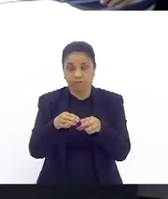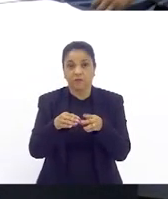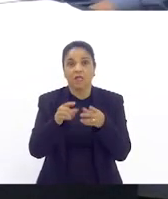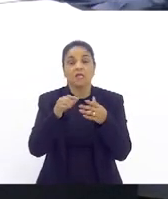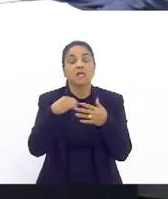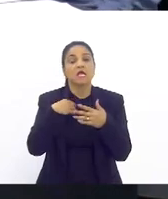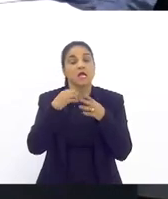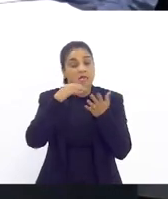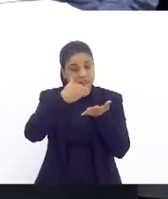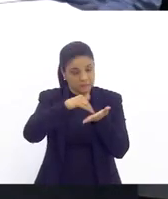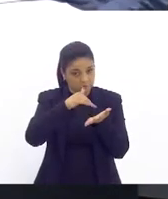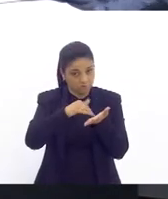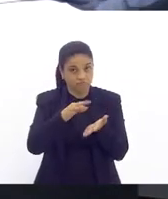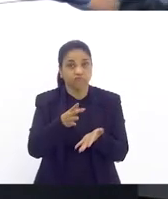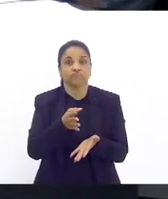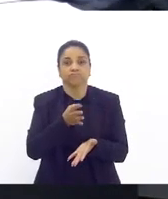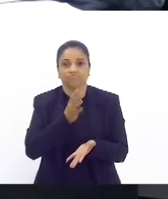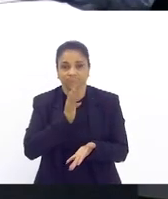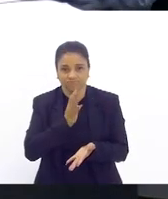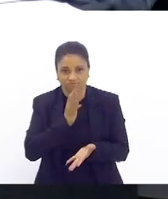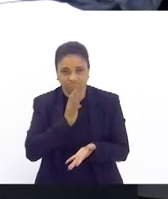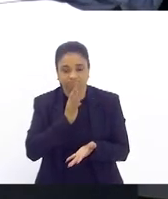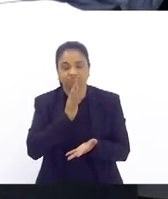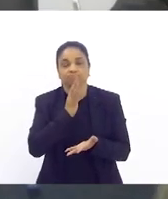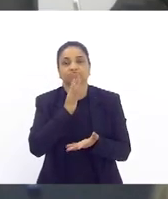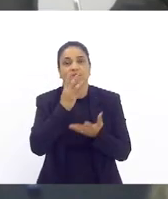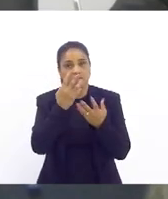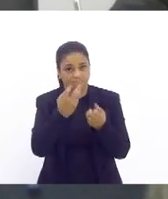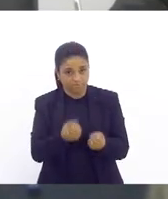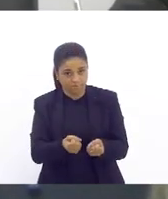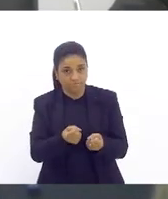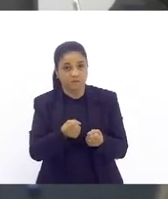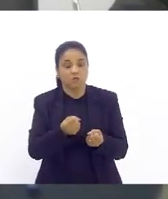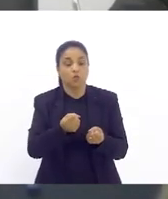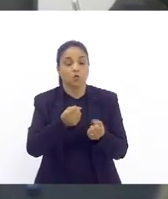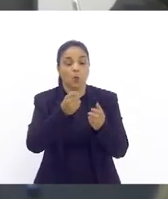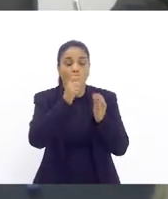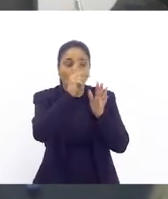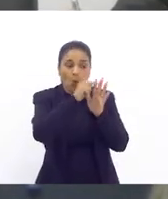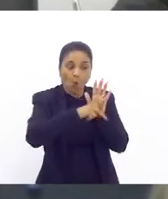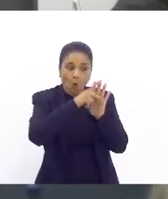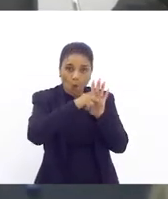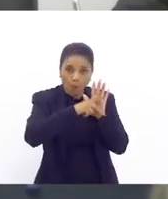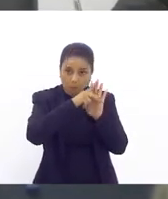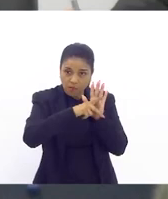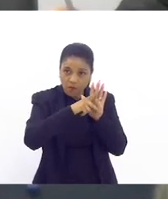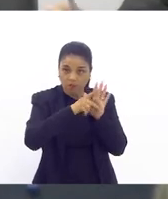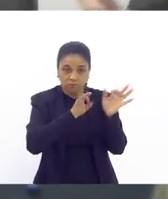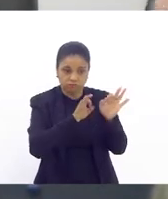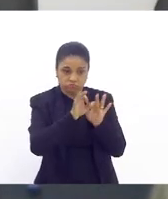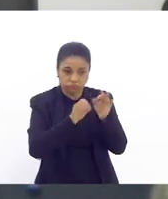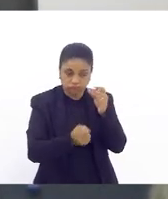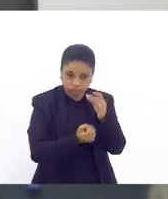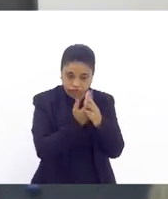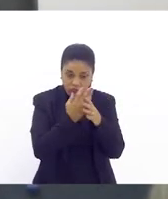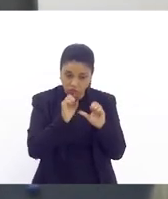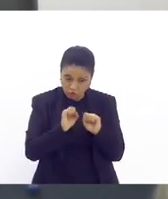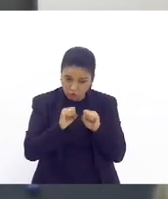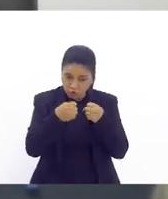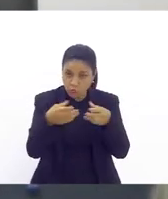reconhece que o atual plano foi construído né com esforço não só da secretaria